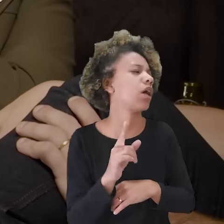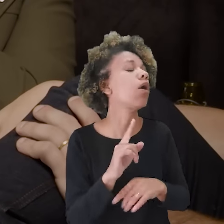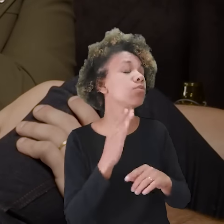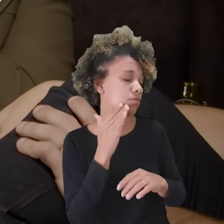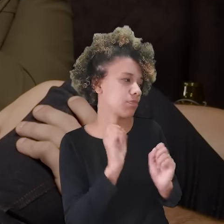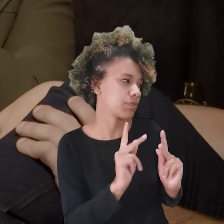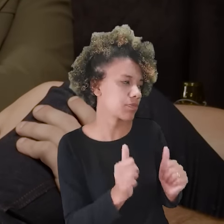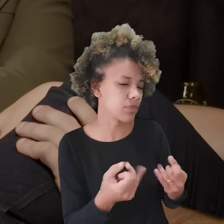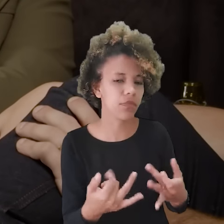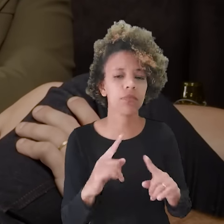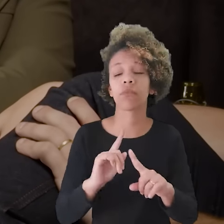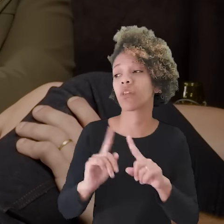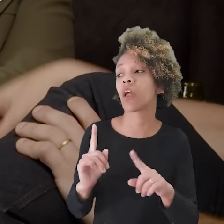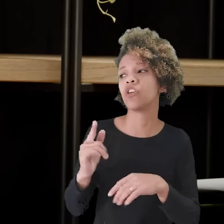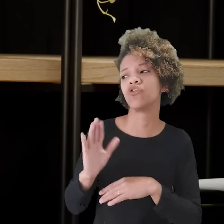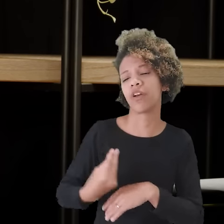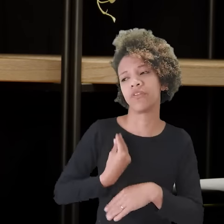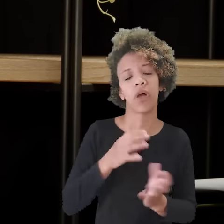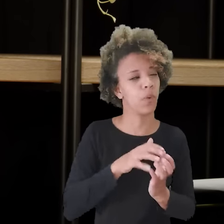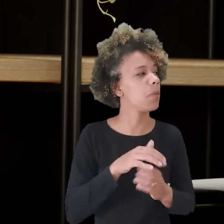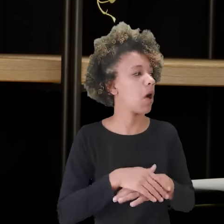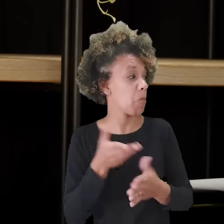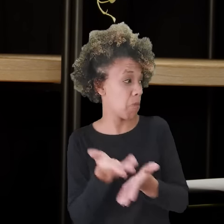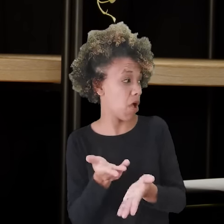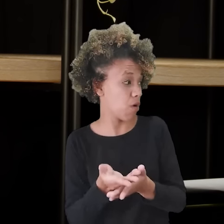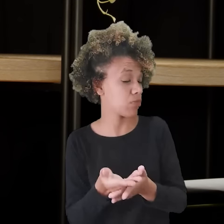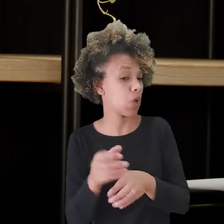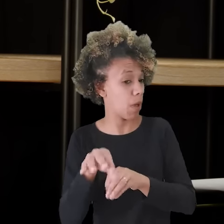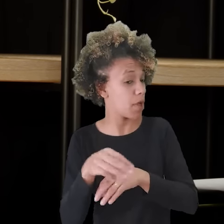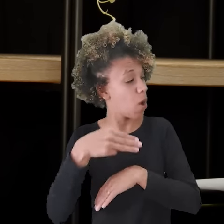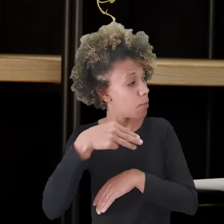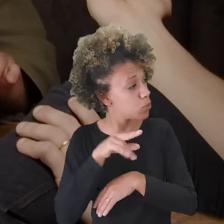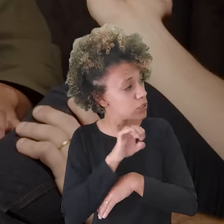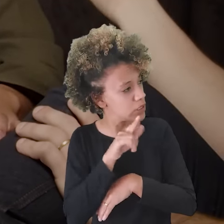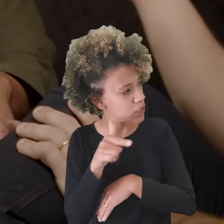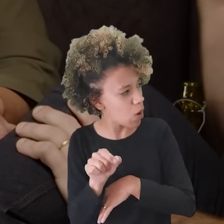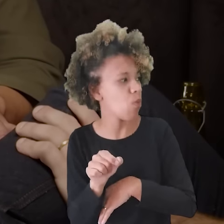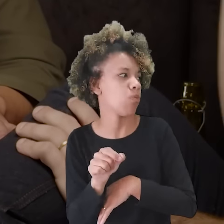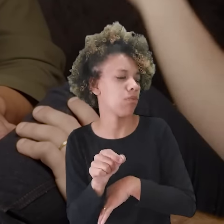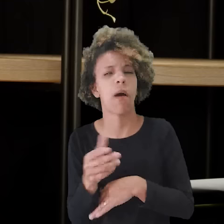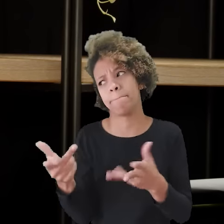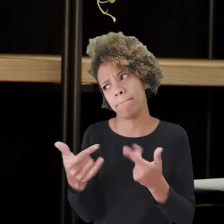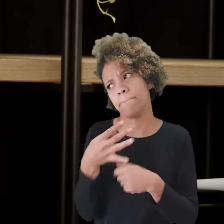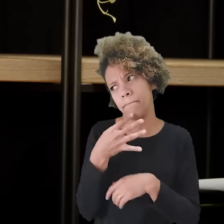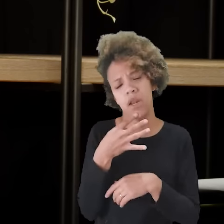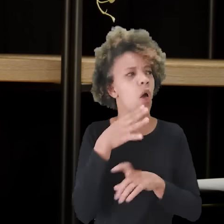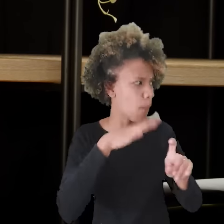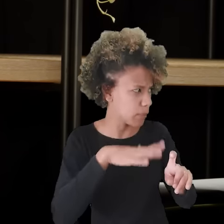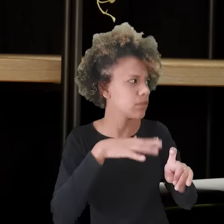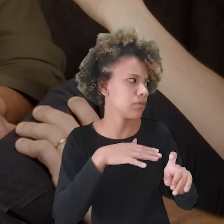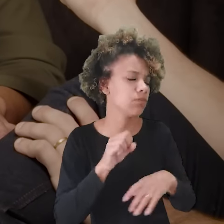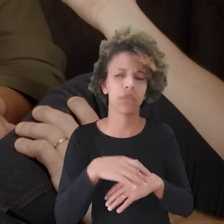já morou no Recife quer ver uma aula já uma aula que eu aprendi comoção para mim é